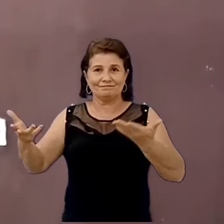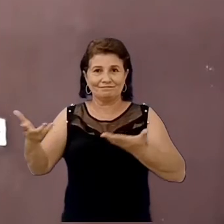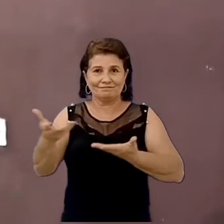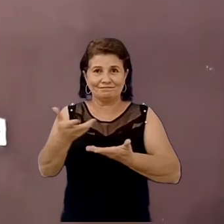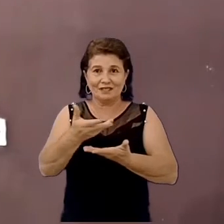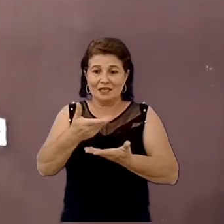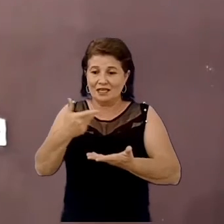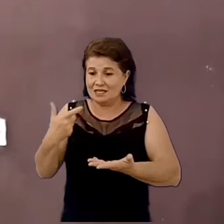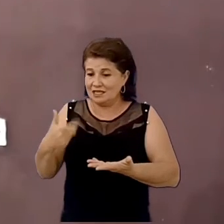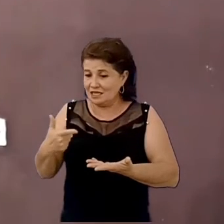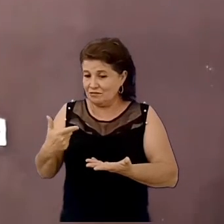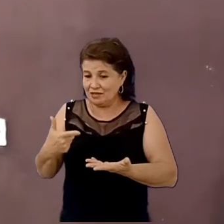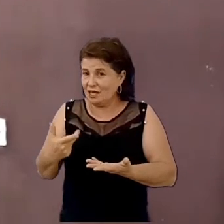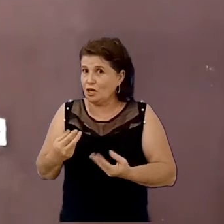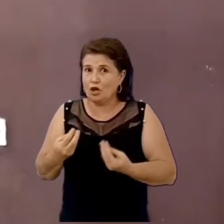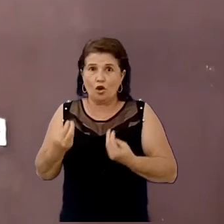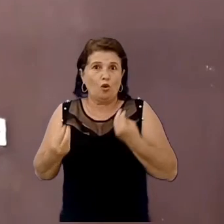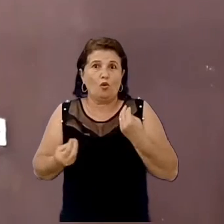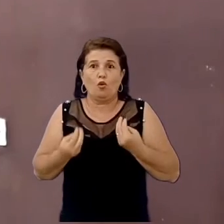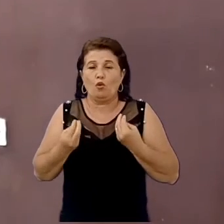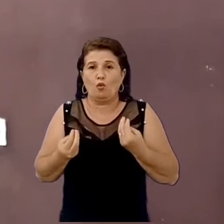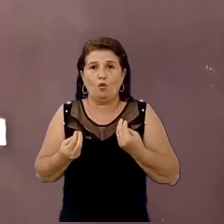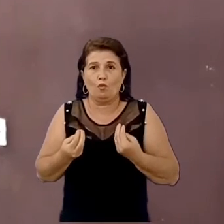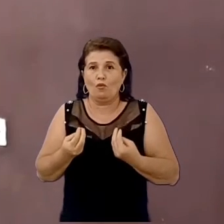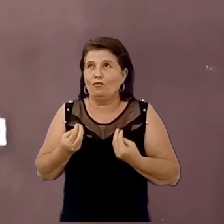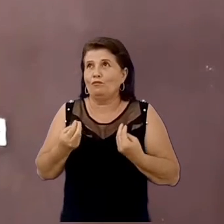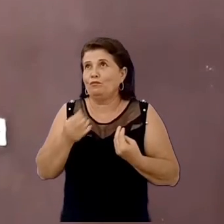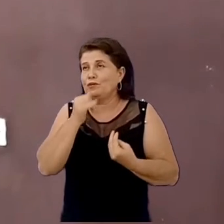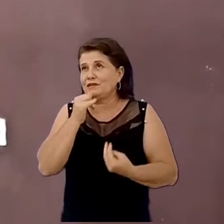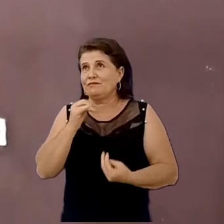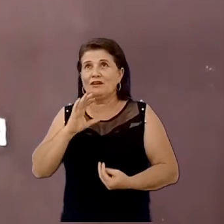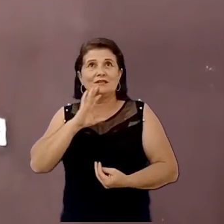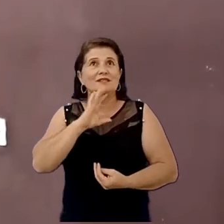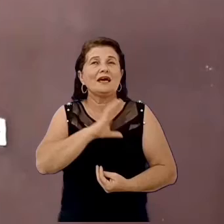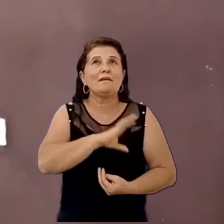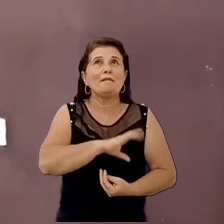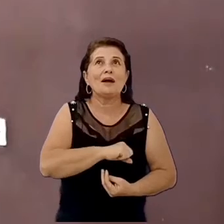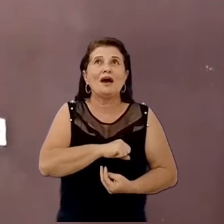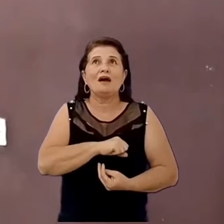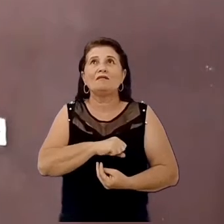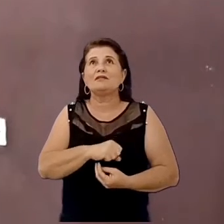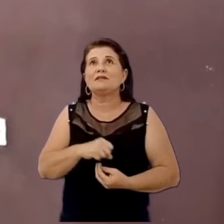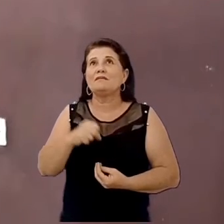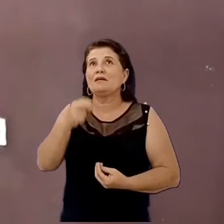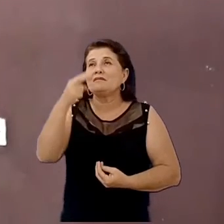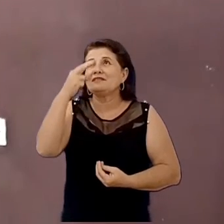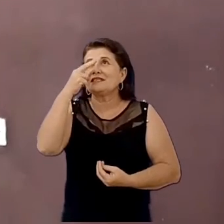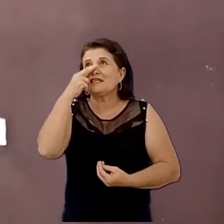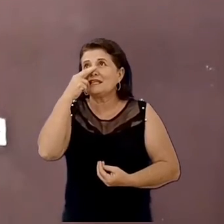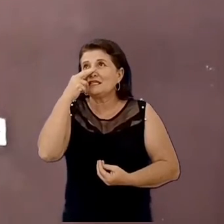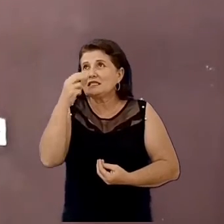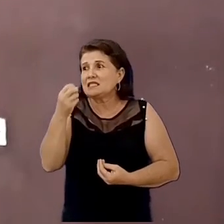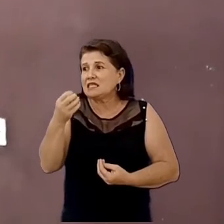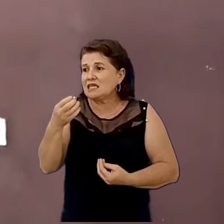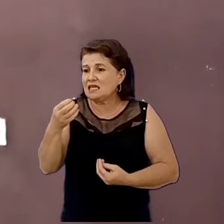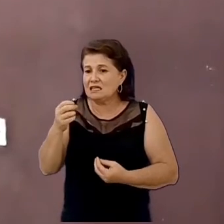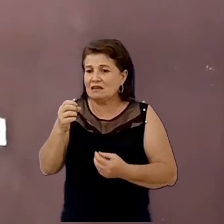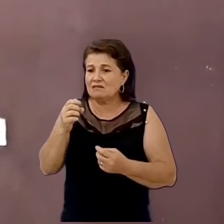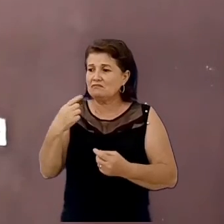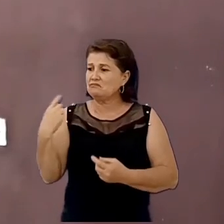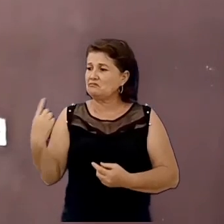Não existe possibilidade de você amar irmãos em Cristo sem estar numa comunidade